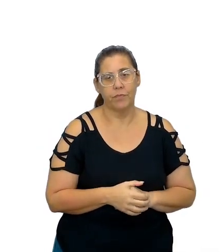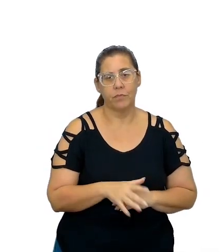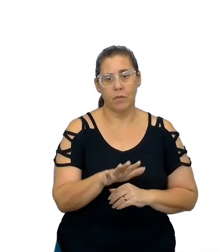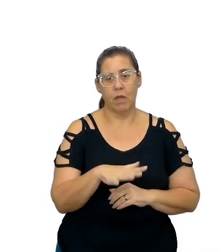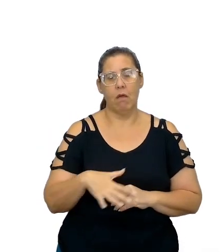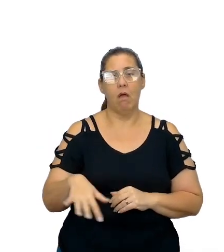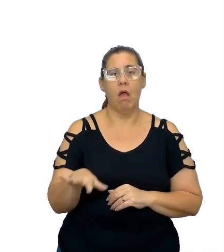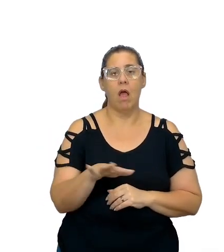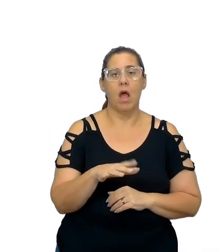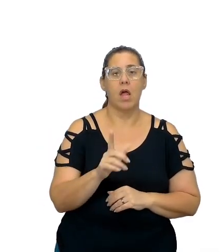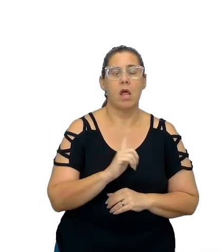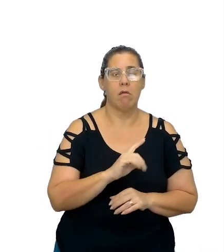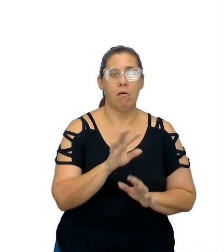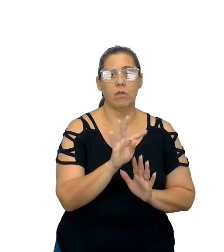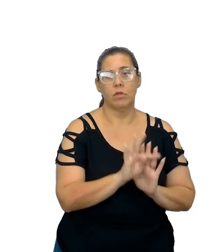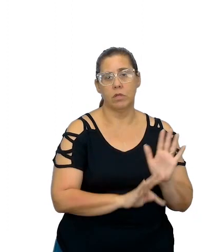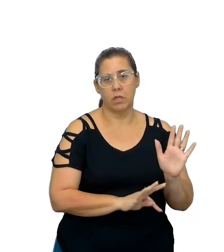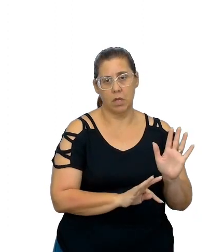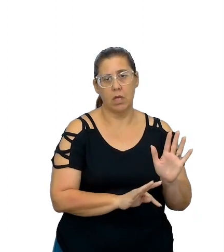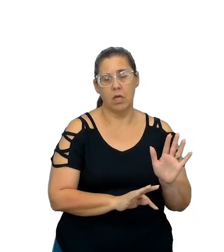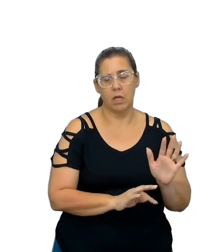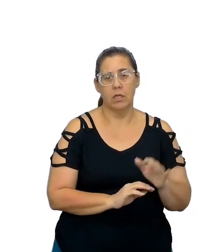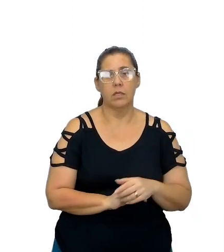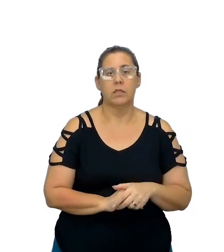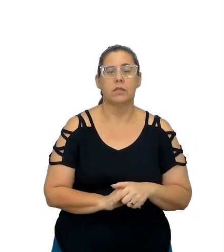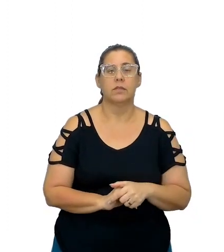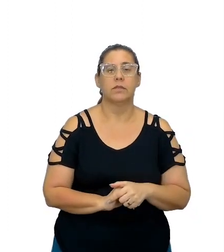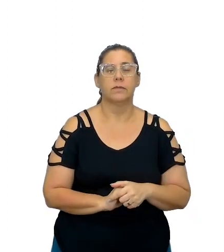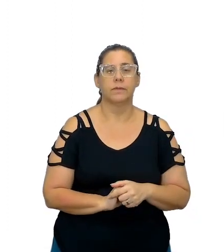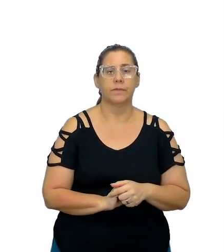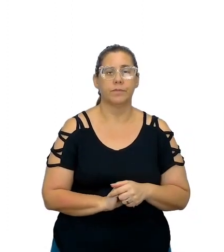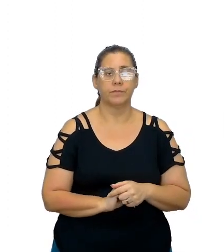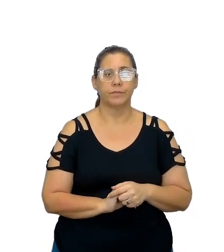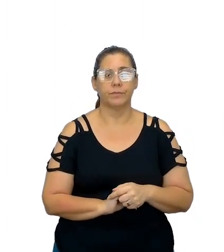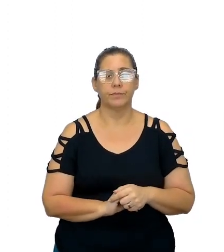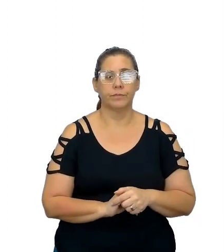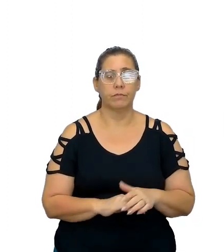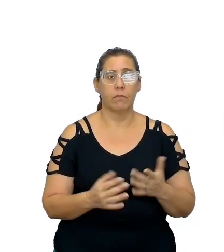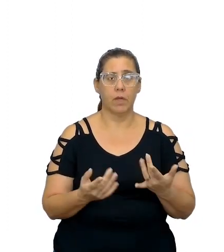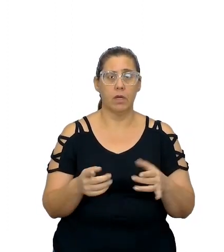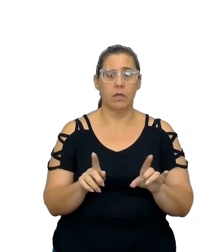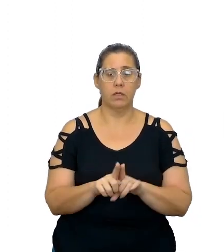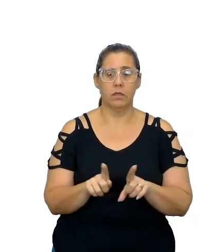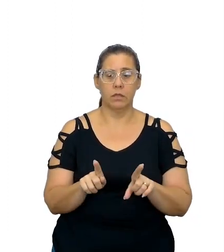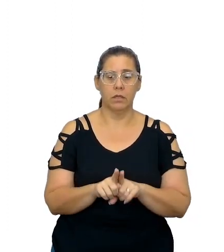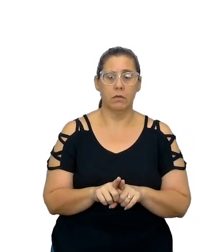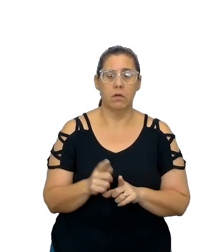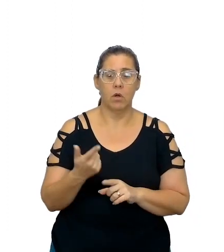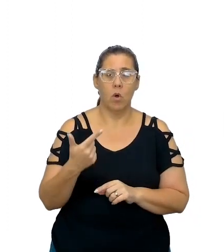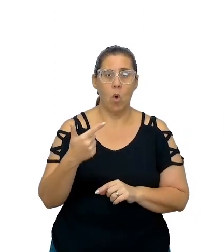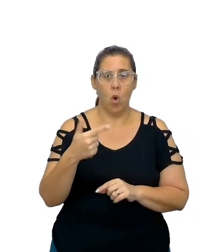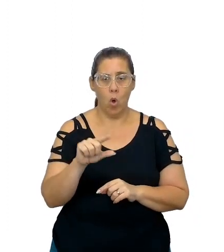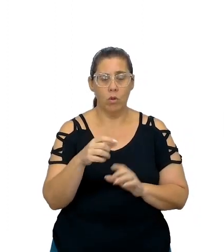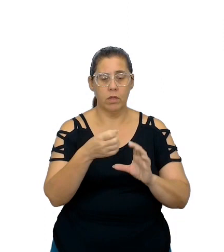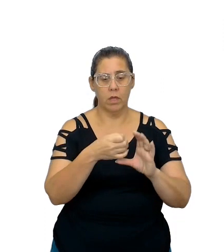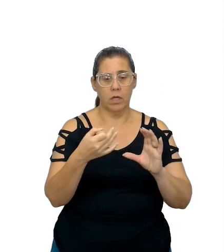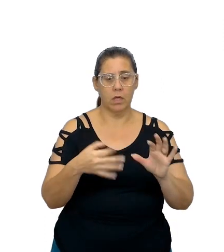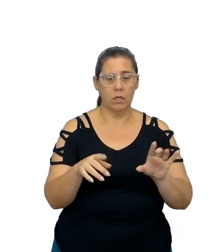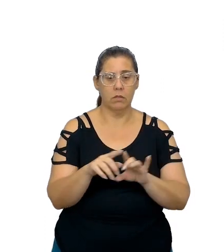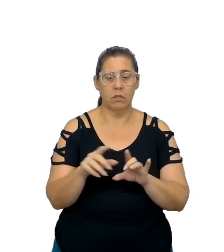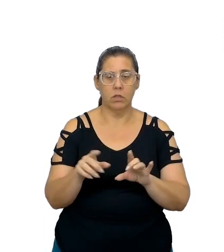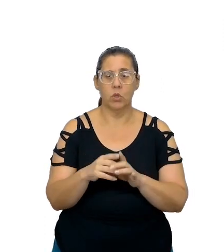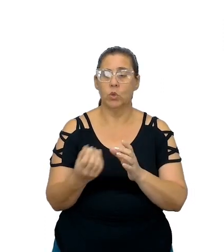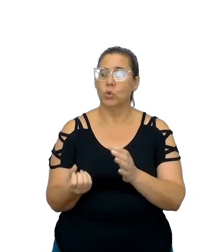que existe de textos, né, multimodais e multissemióticos. Além disso, né, outra característica é que surgem